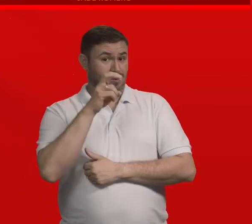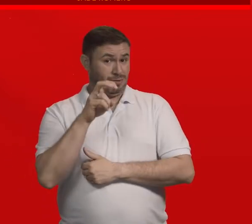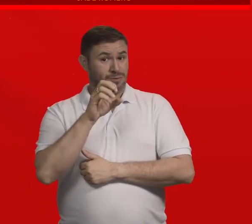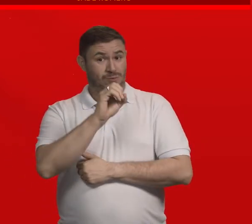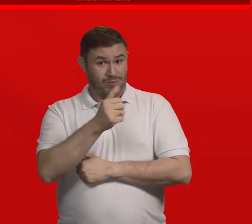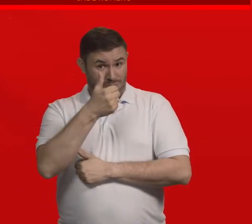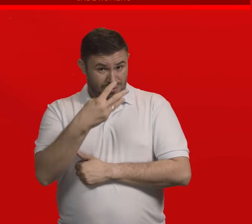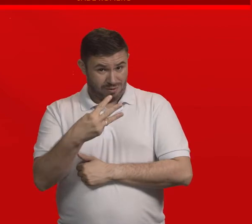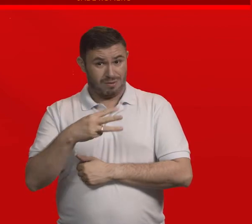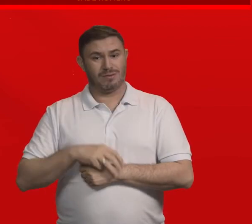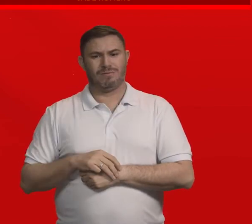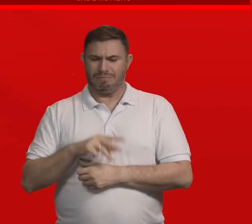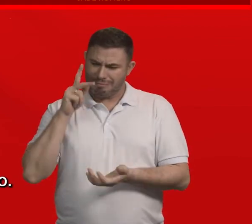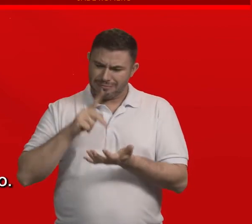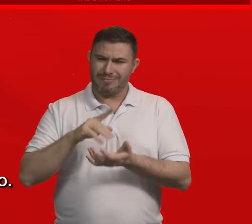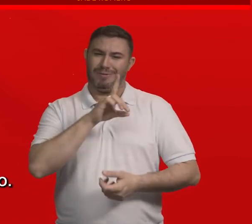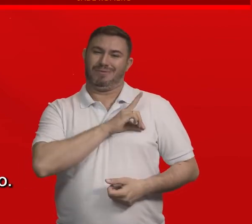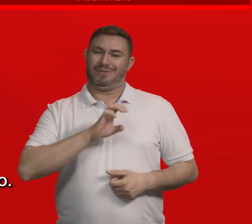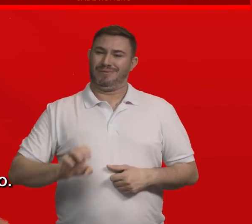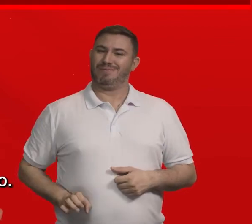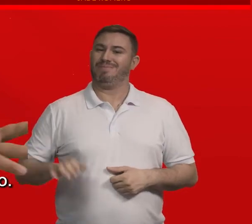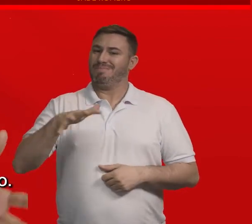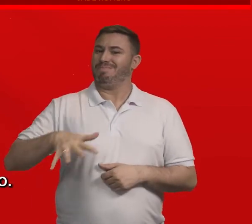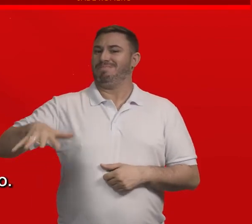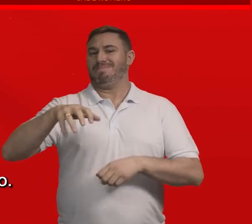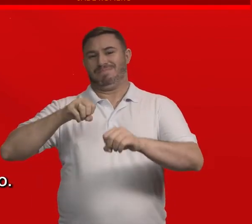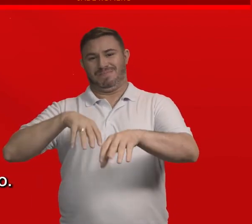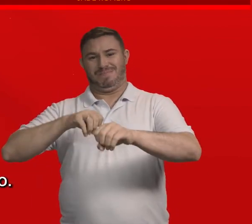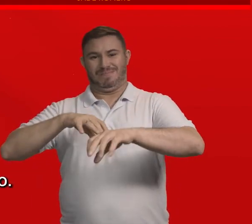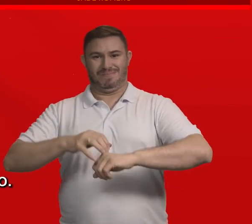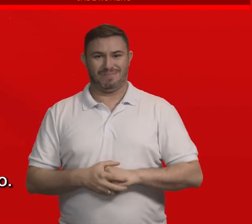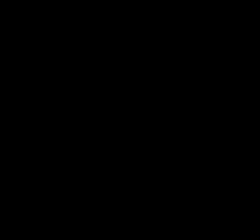Anísio, 65013, o verdadeiro deputado estadual da educação.